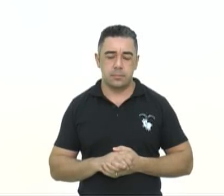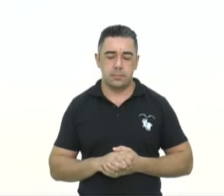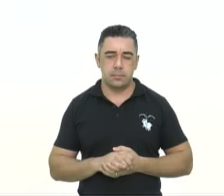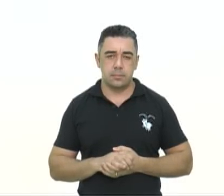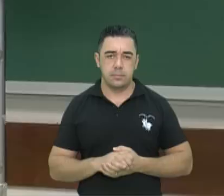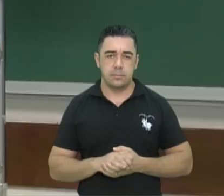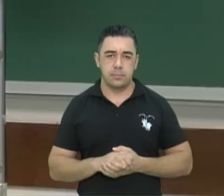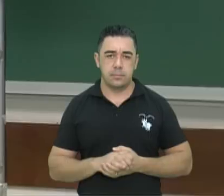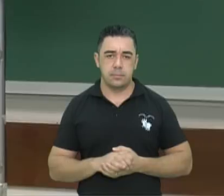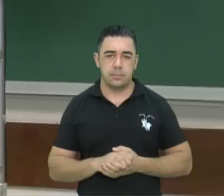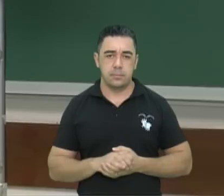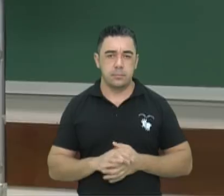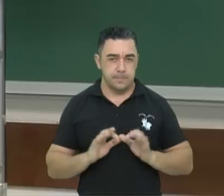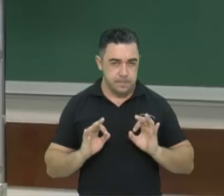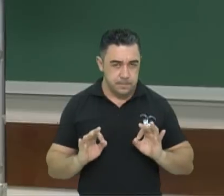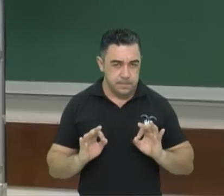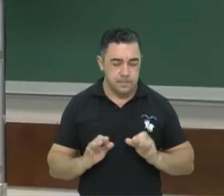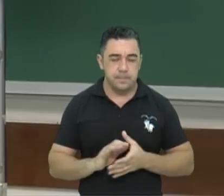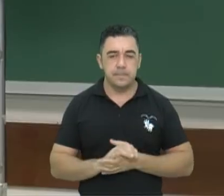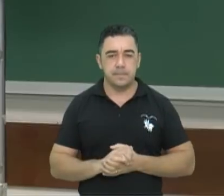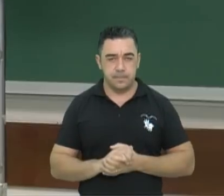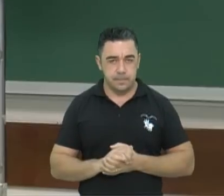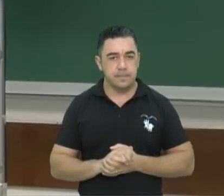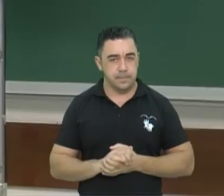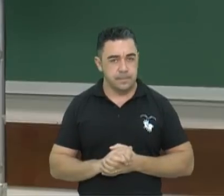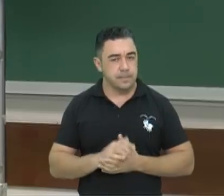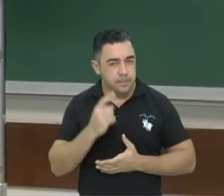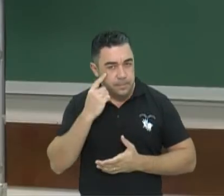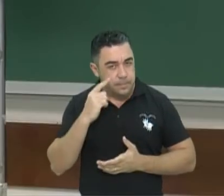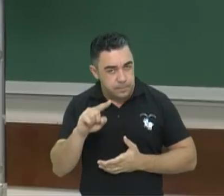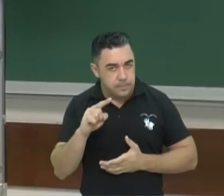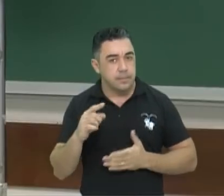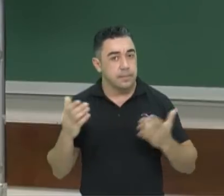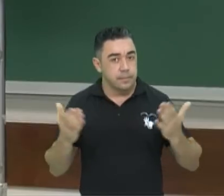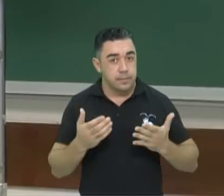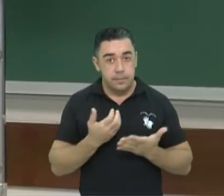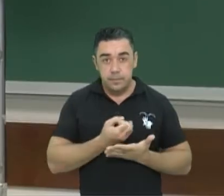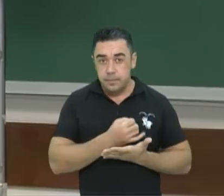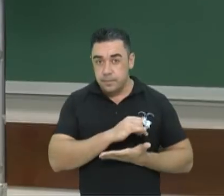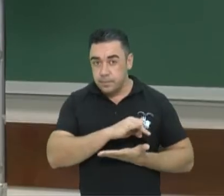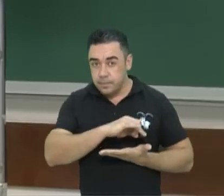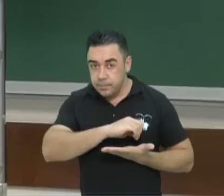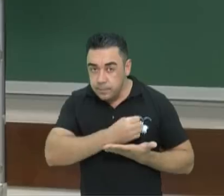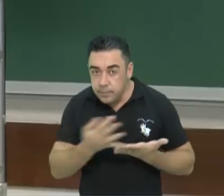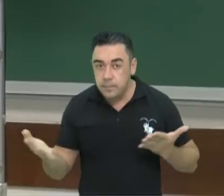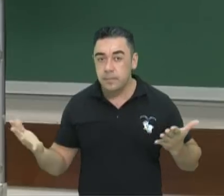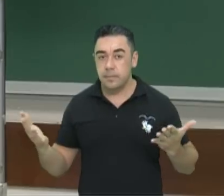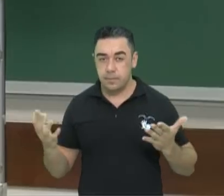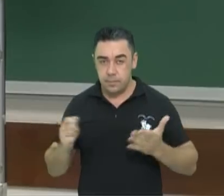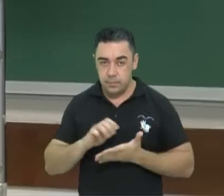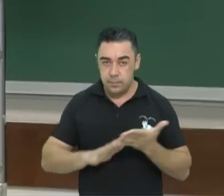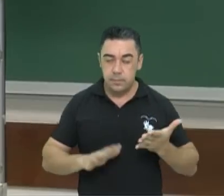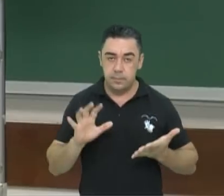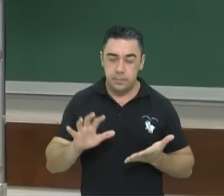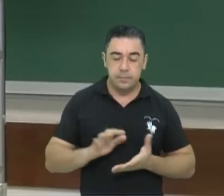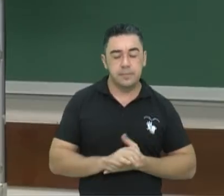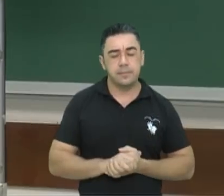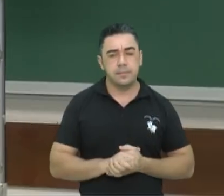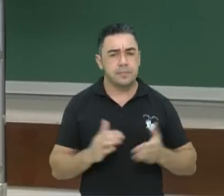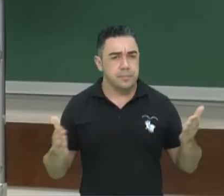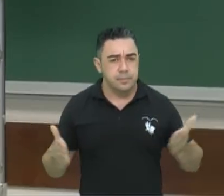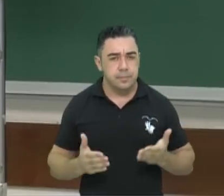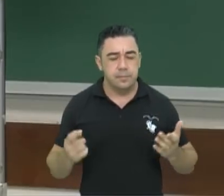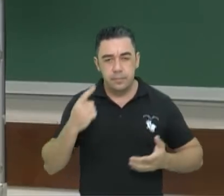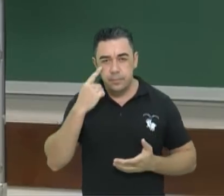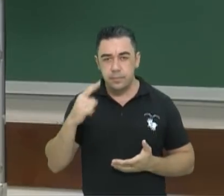32 metros, certo, gente? Então, vimos aí hoje vários exercícios aí desta forma.